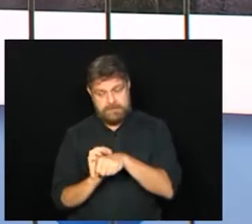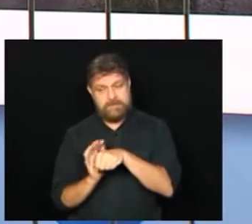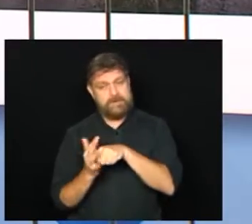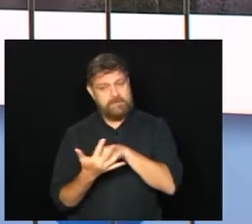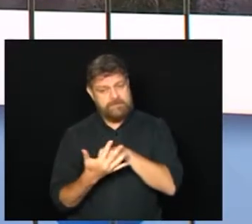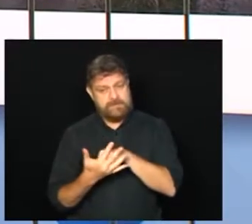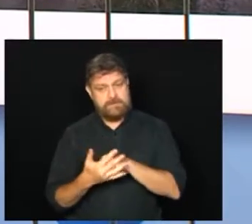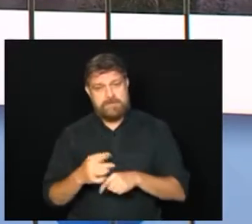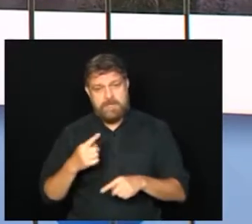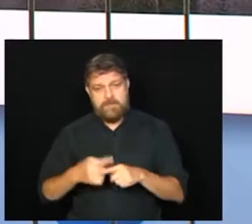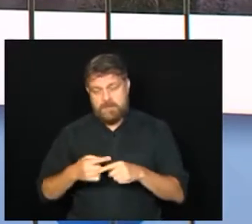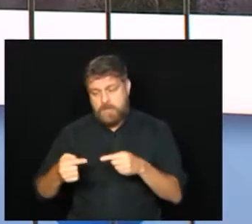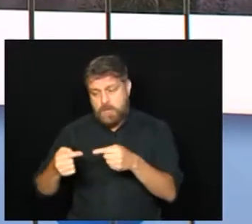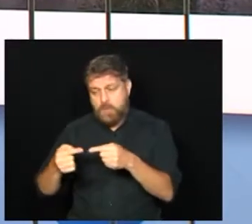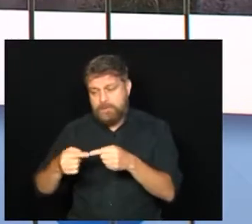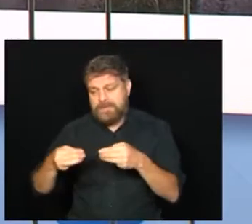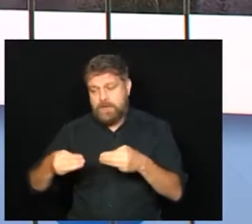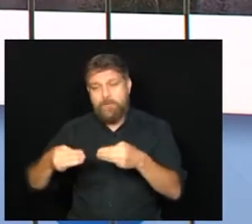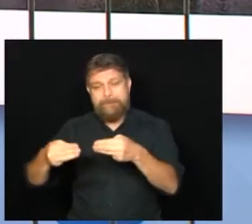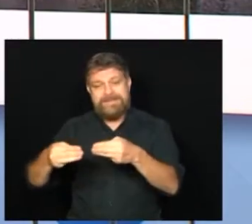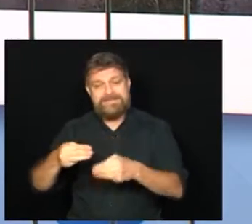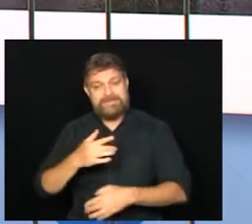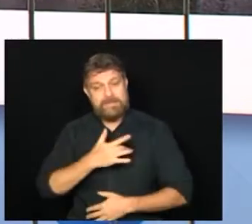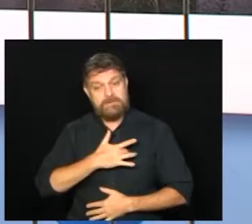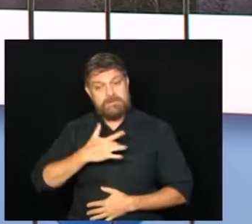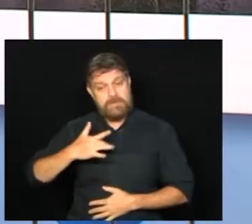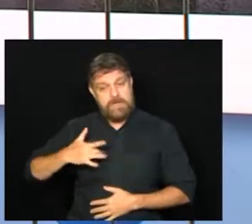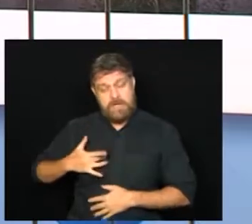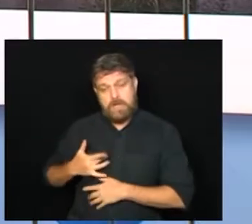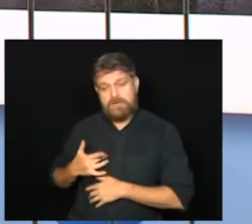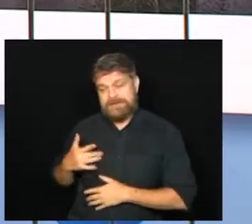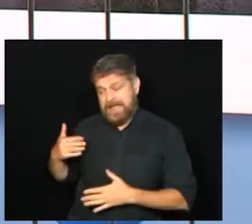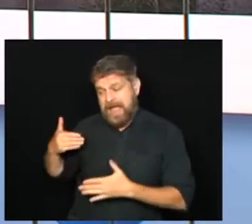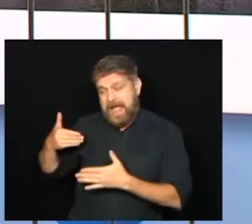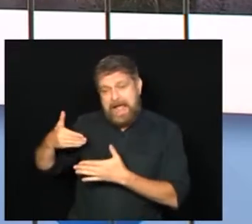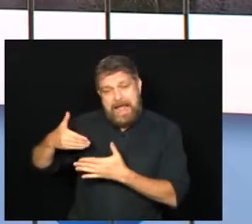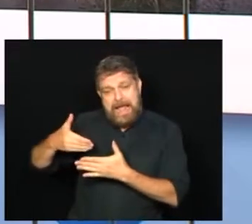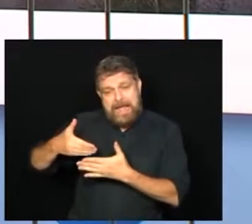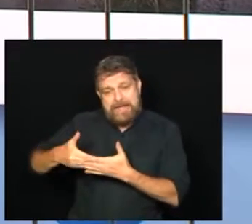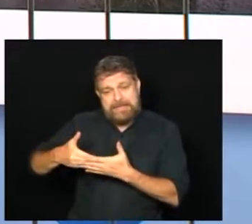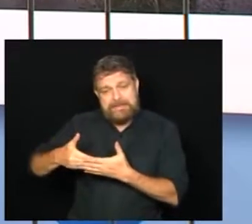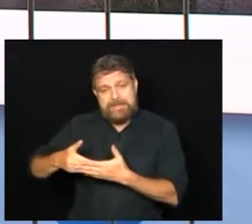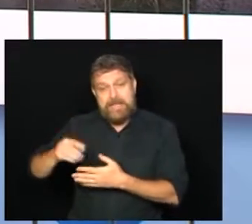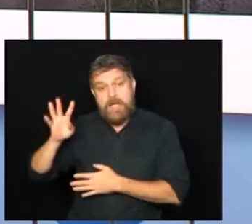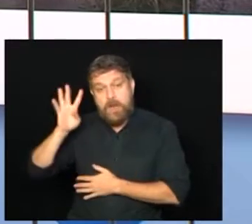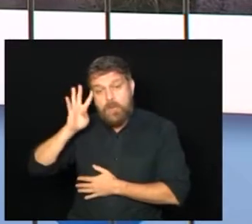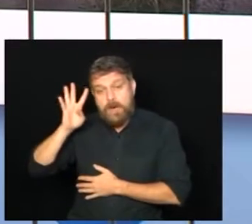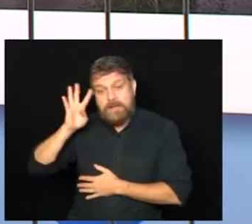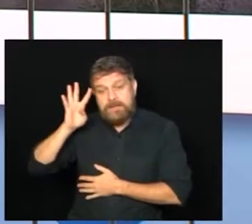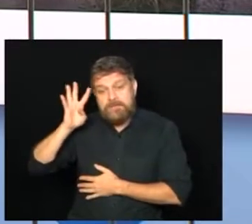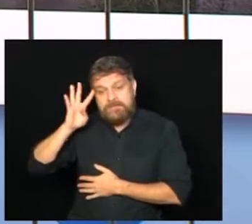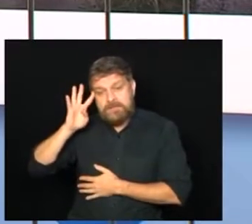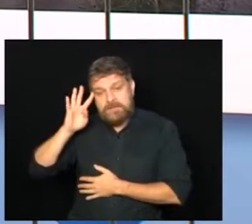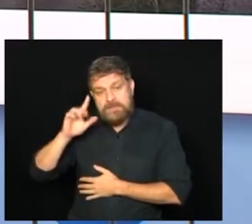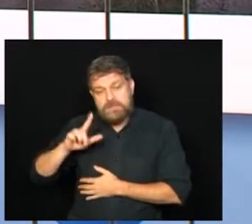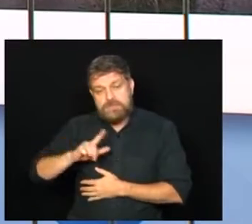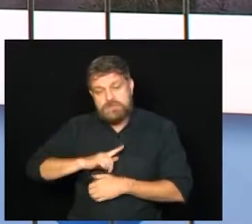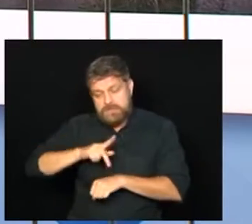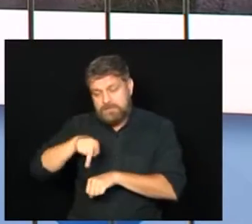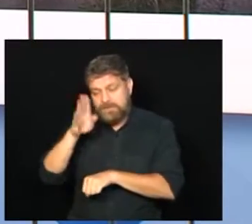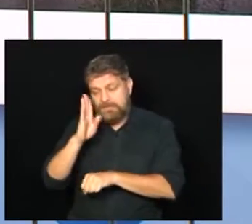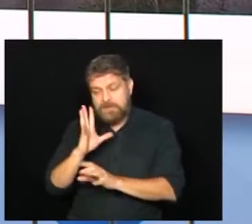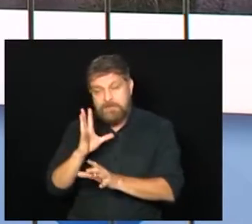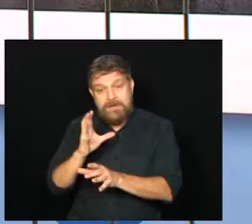Covid-19, porque de acordo com o Ministério da Saúde, até esta quarta-feira, nós tínhamos no